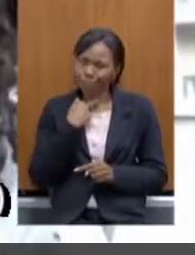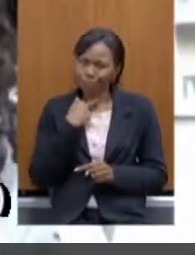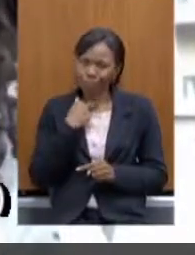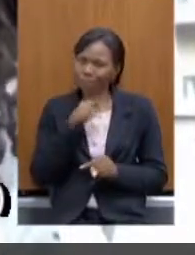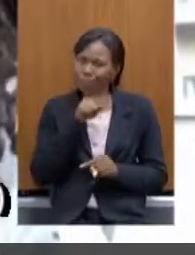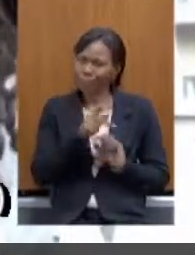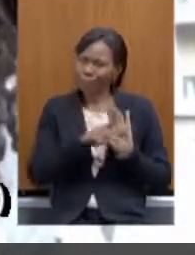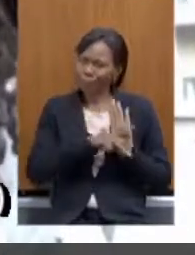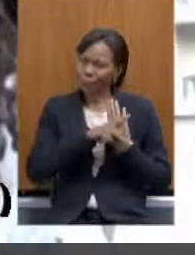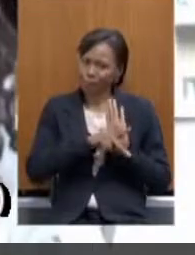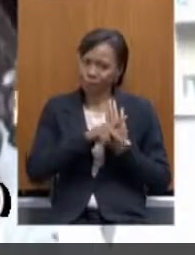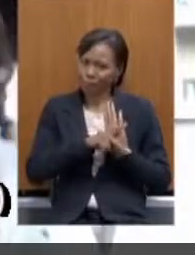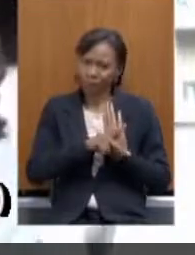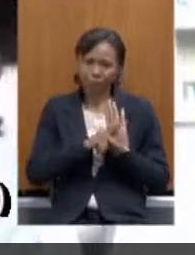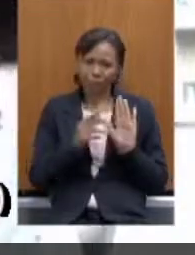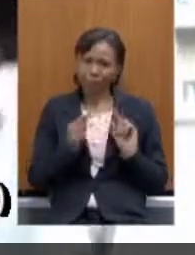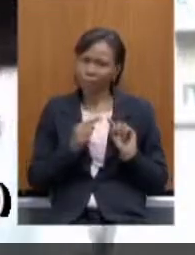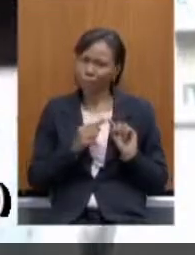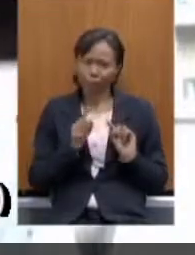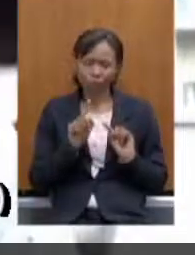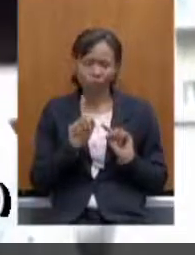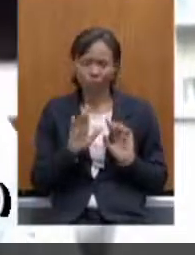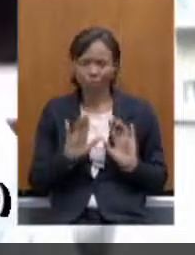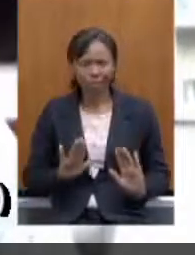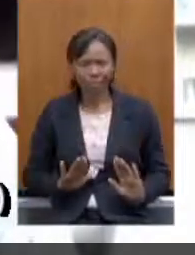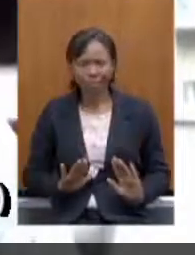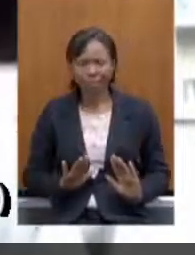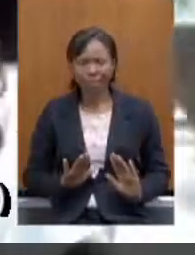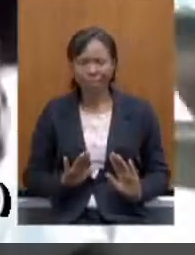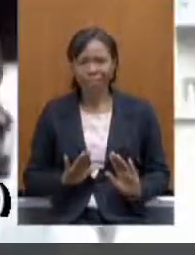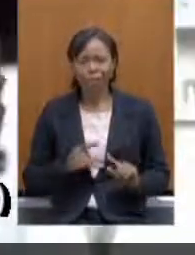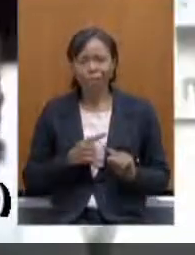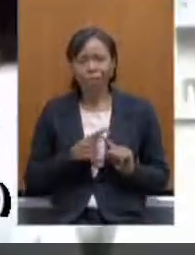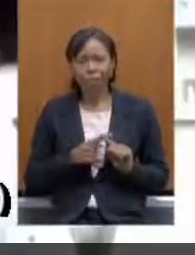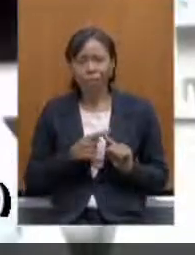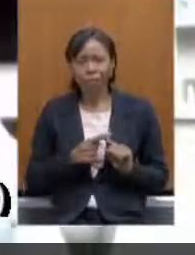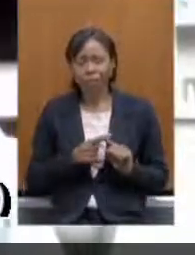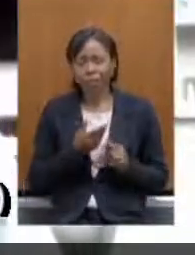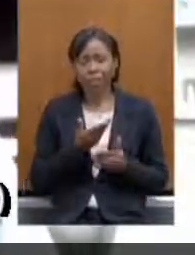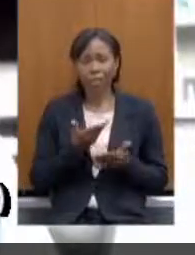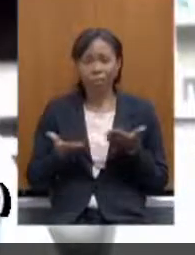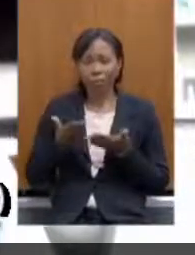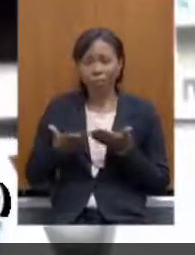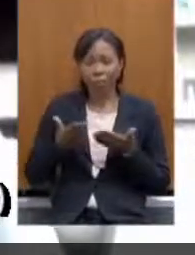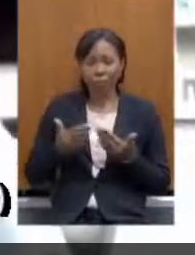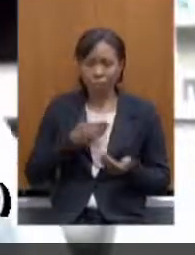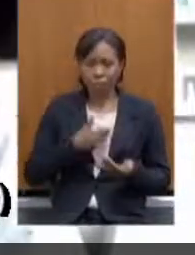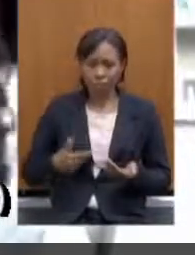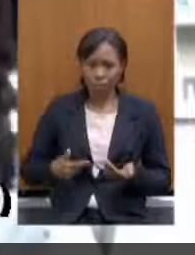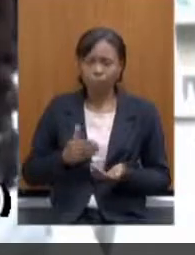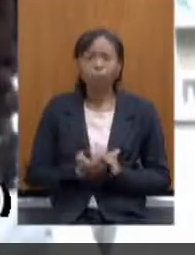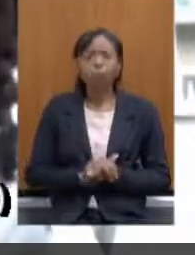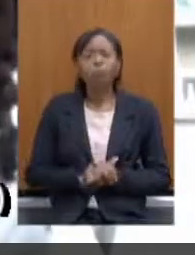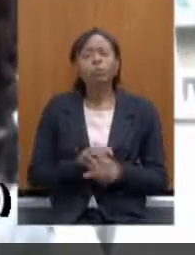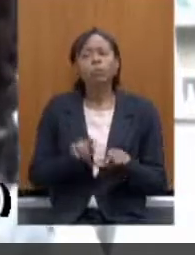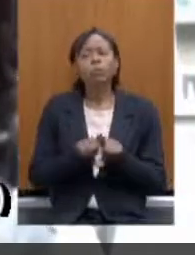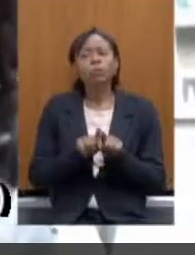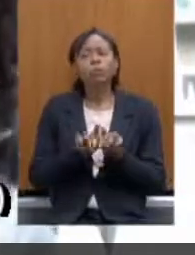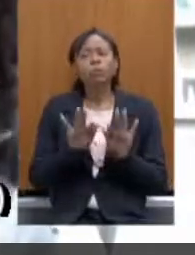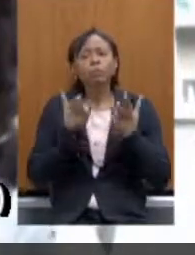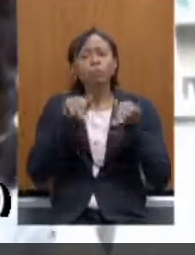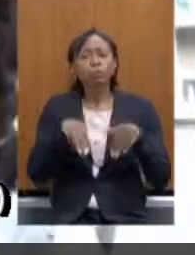esse projeto para essa esse projeto de esvaziamento e para finalizar